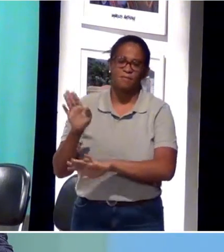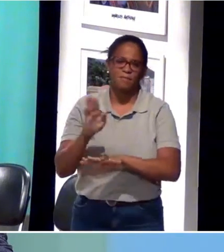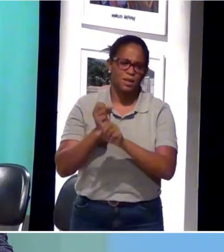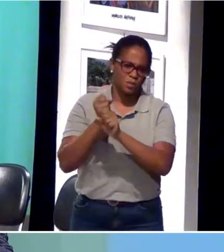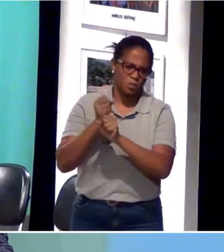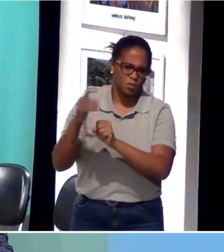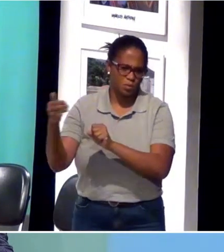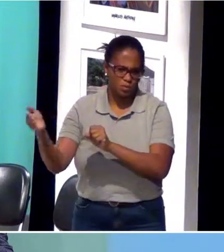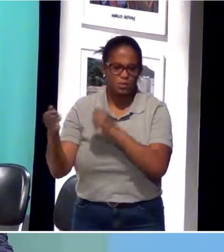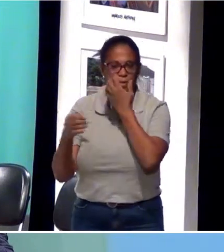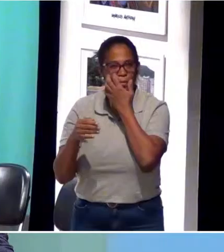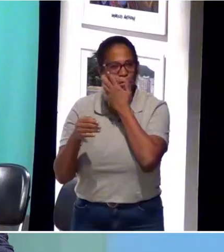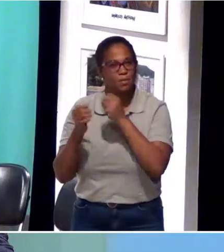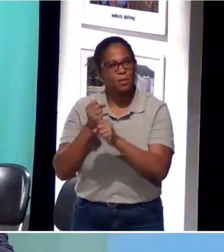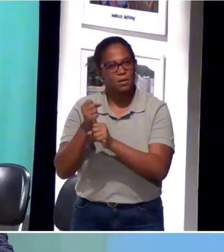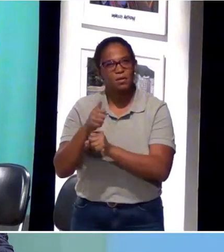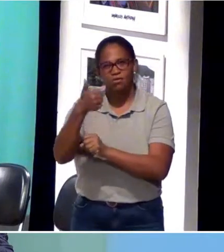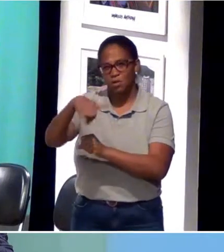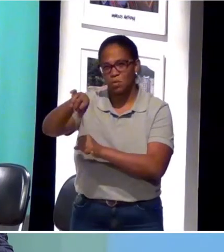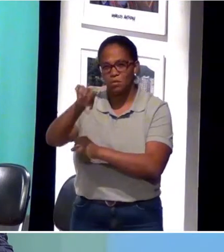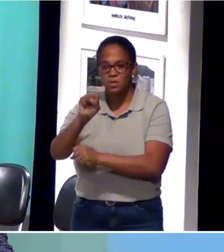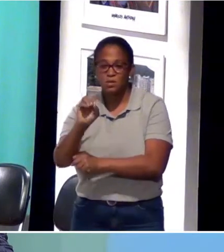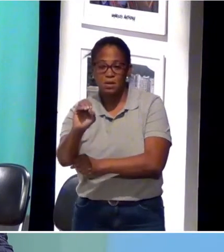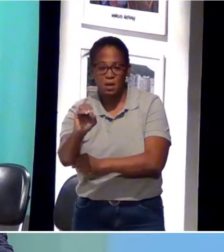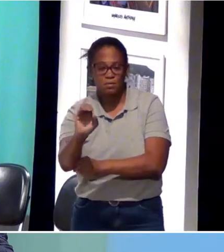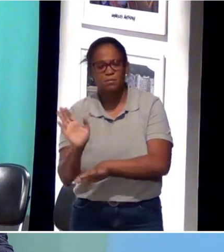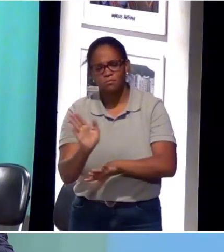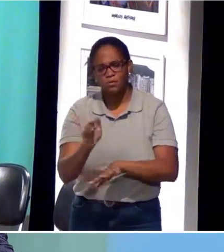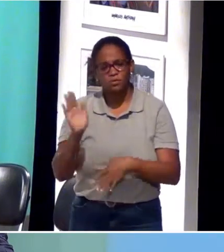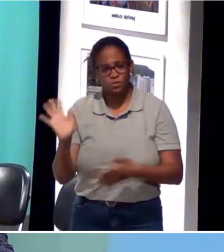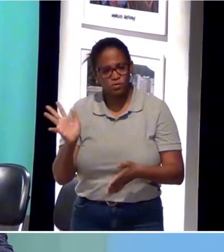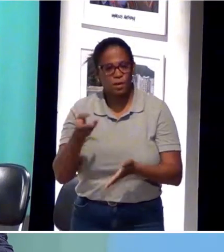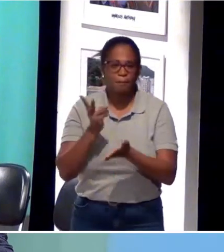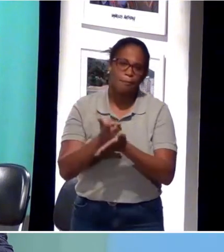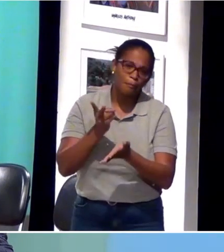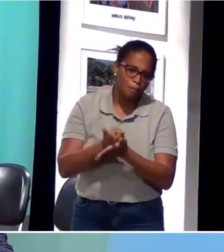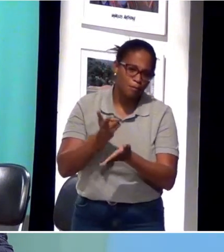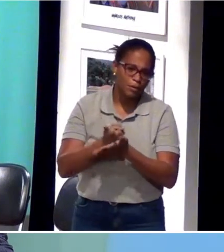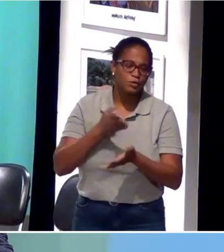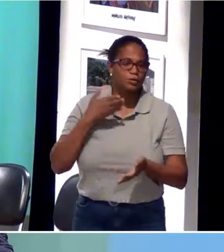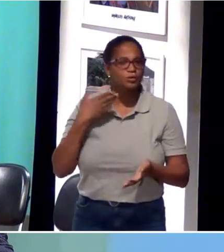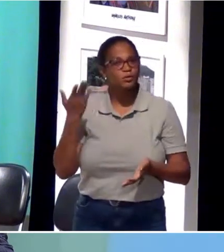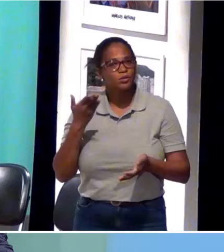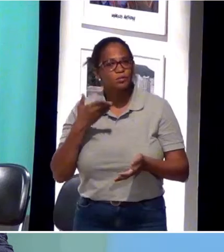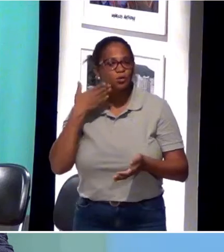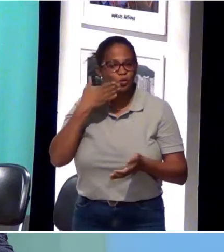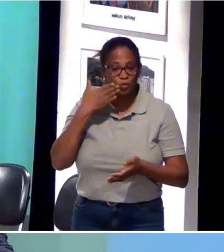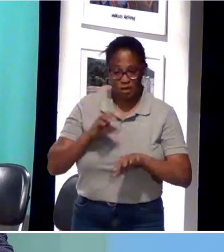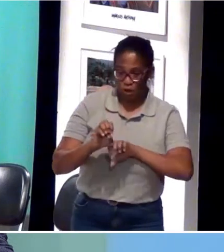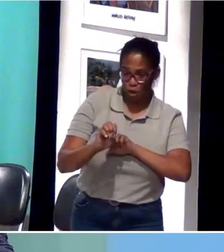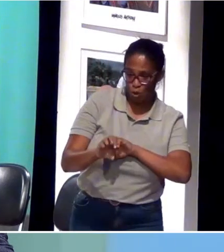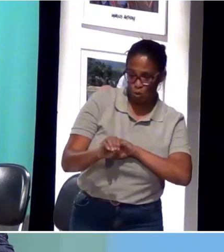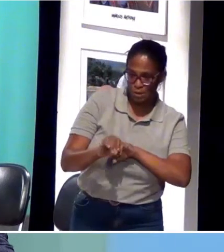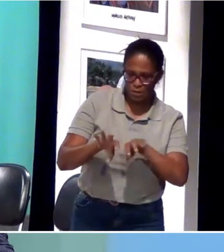depois, já estamos em 80, você permanece com o discurso disso, da educação e do trabalho, mas aí você